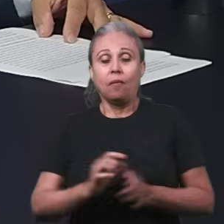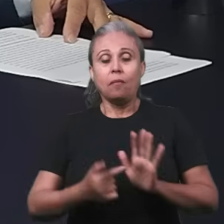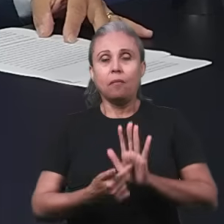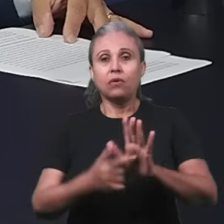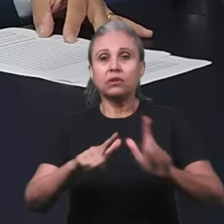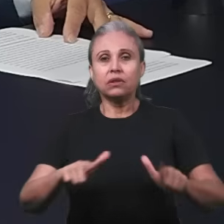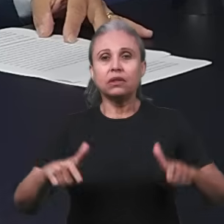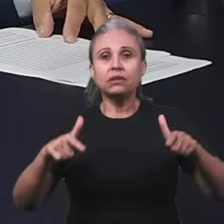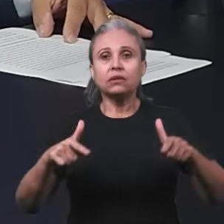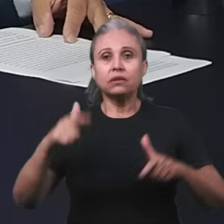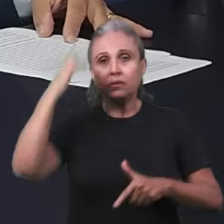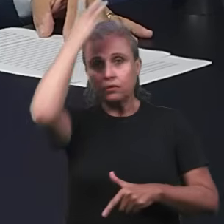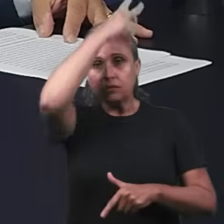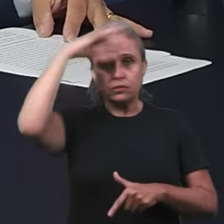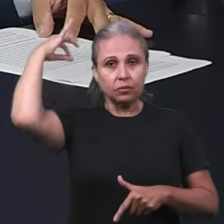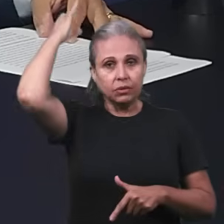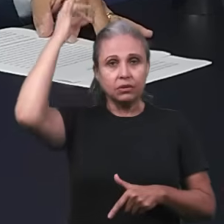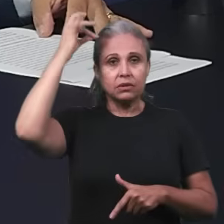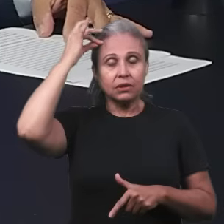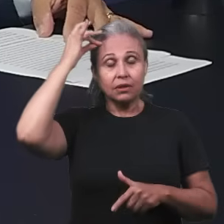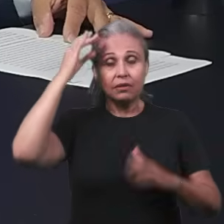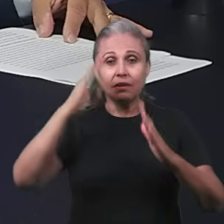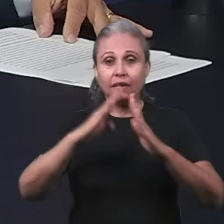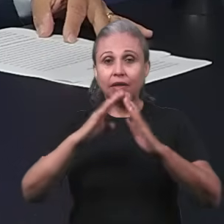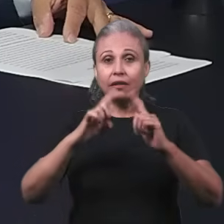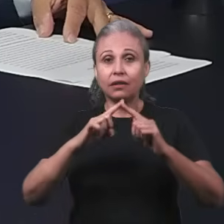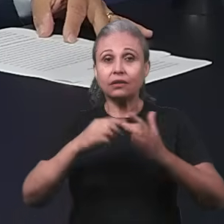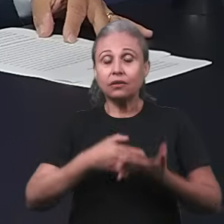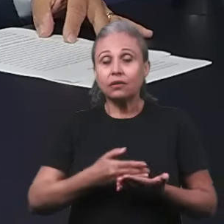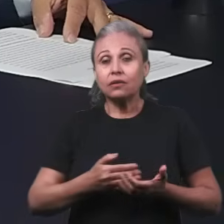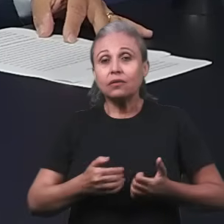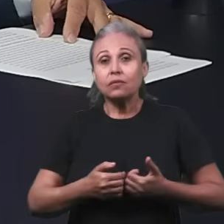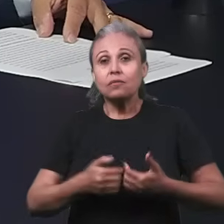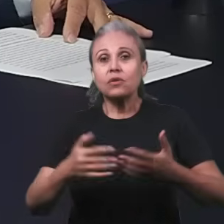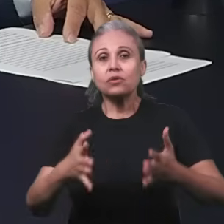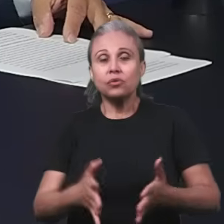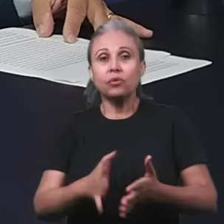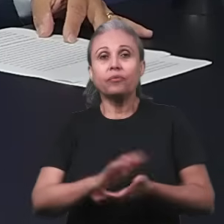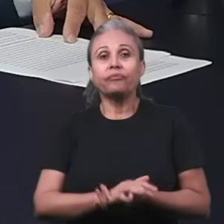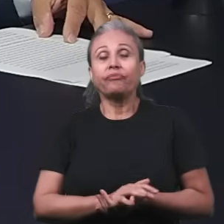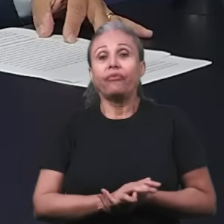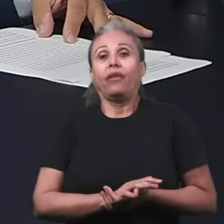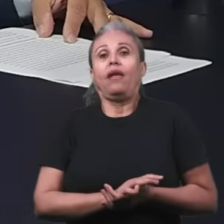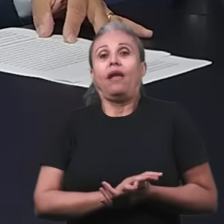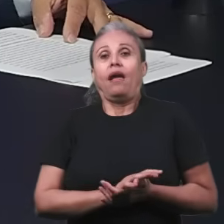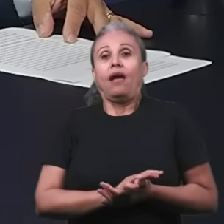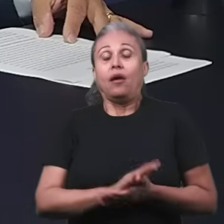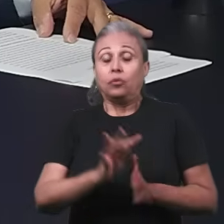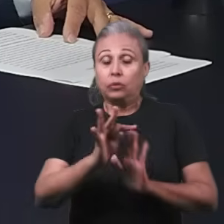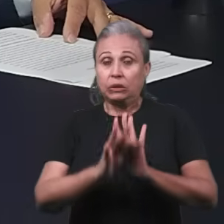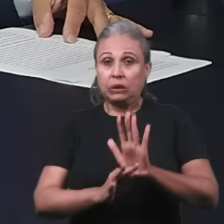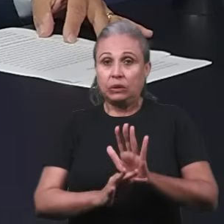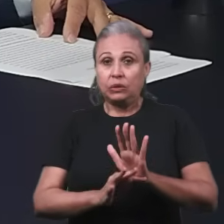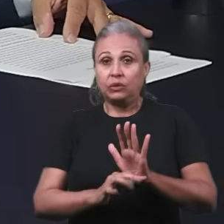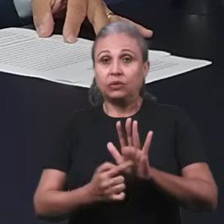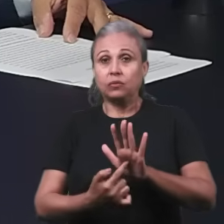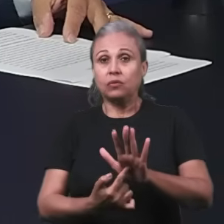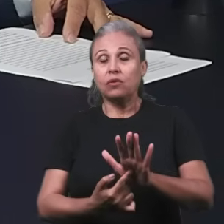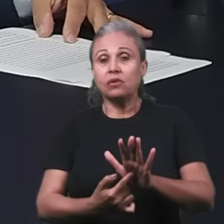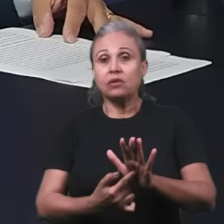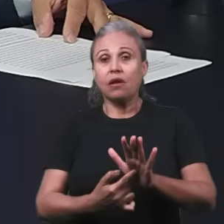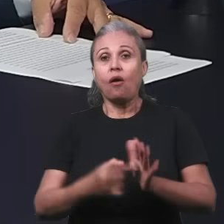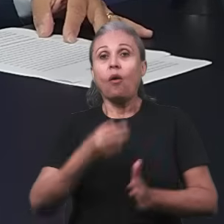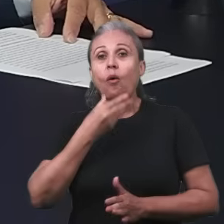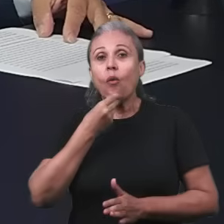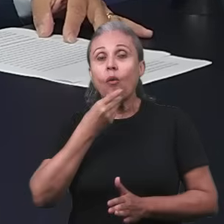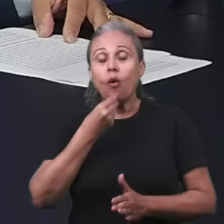primitiva. E antes de falarmos sobre o coxo, a sua cura, nós gostaríamos de apontar